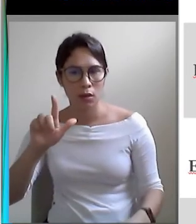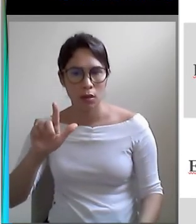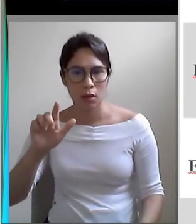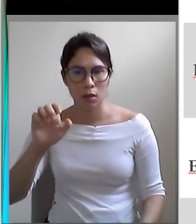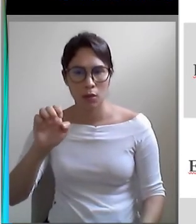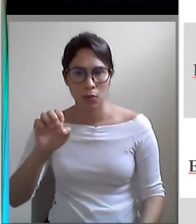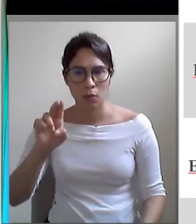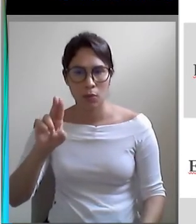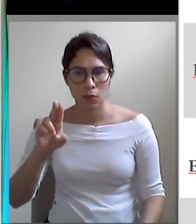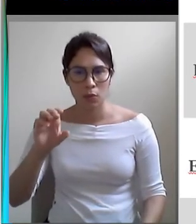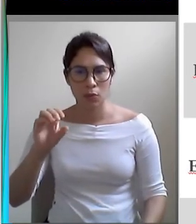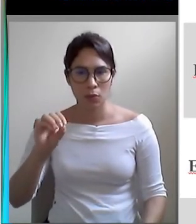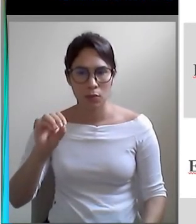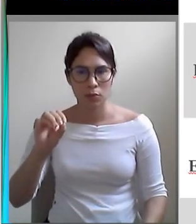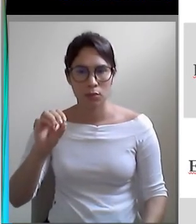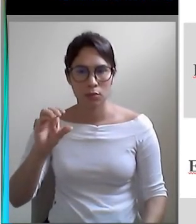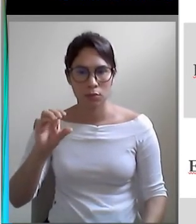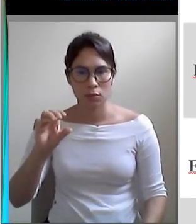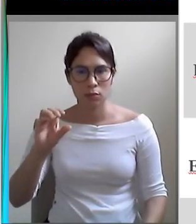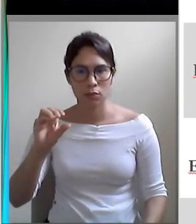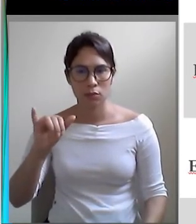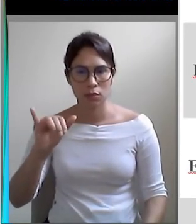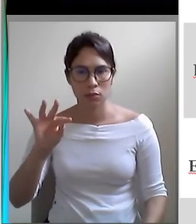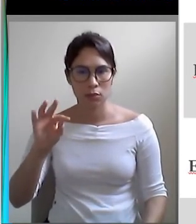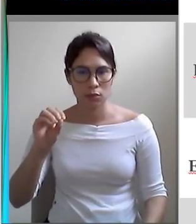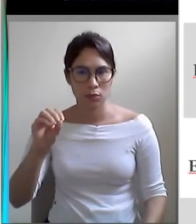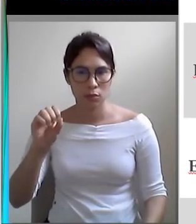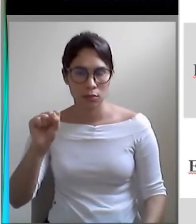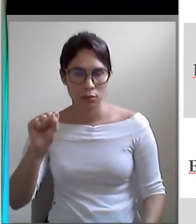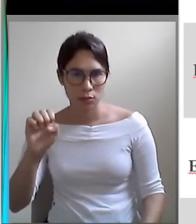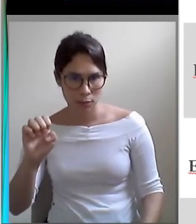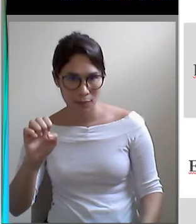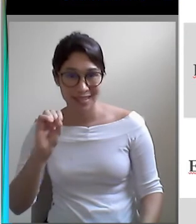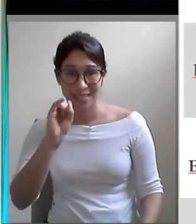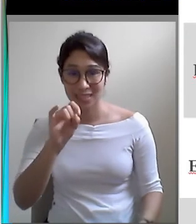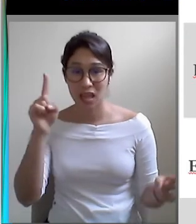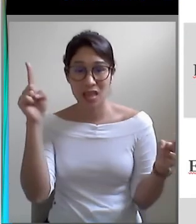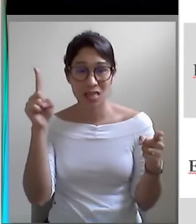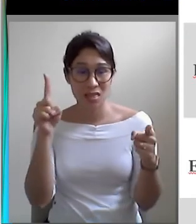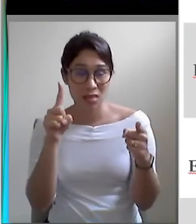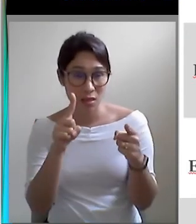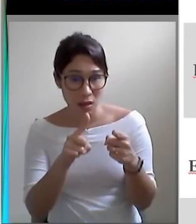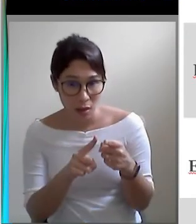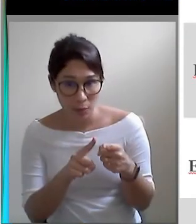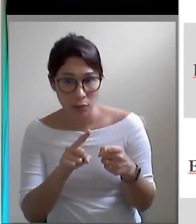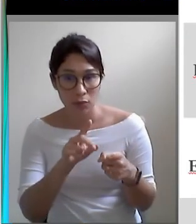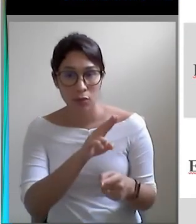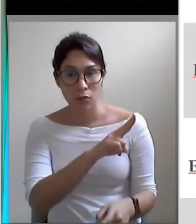ao passo que a diminuição é denominada de leucopenia.